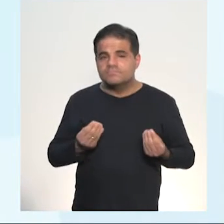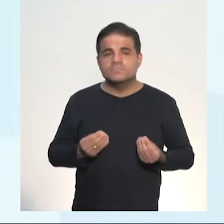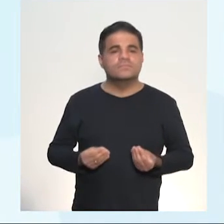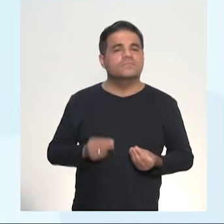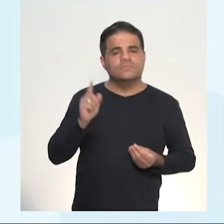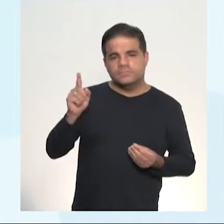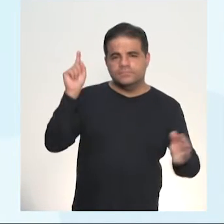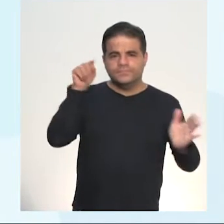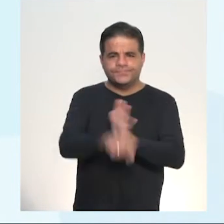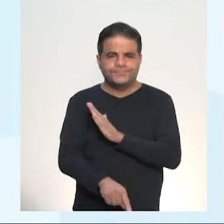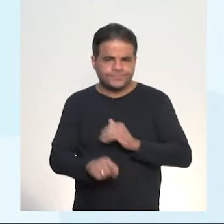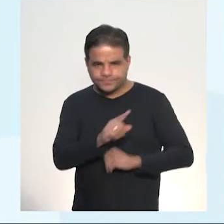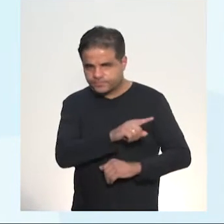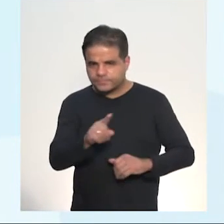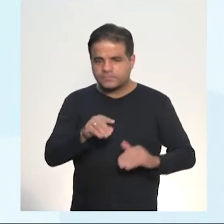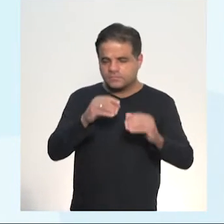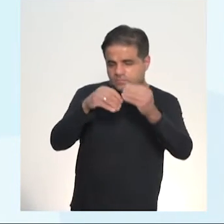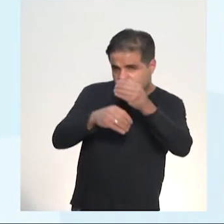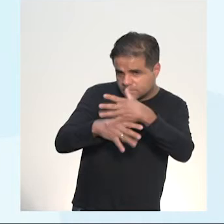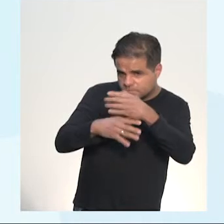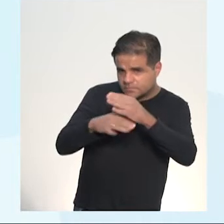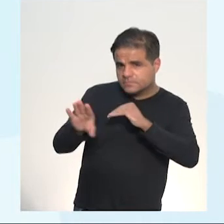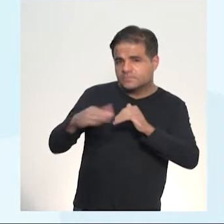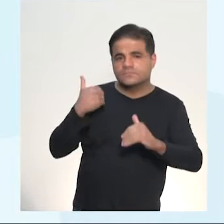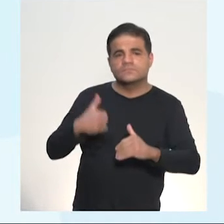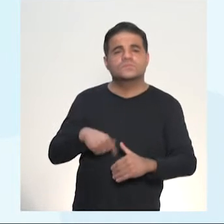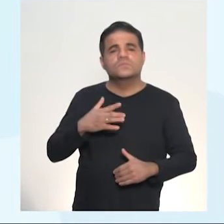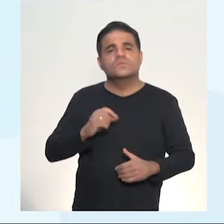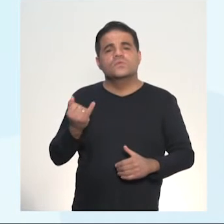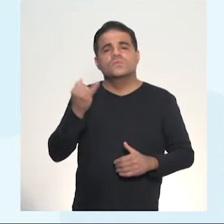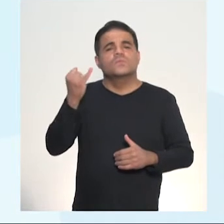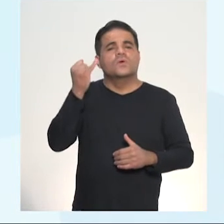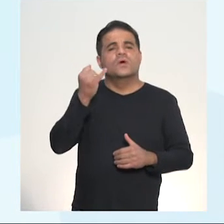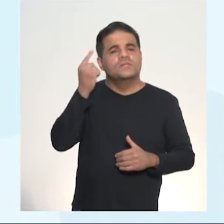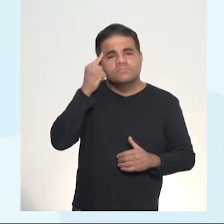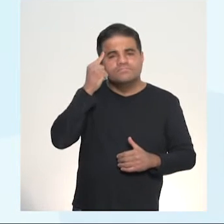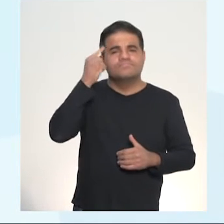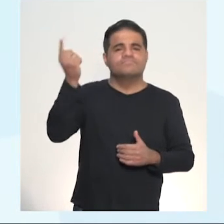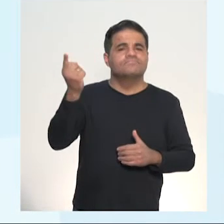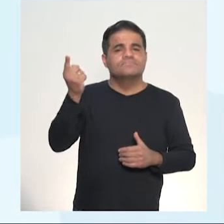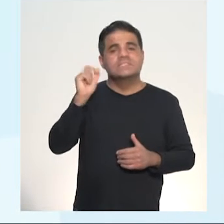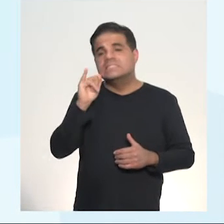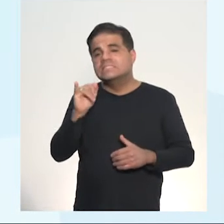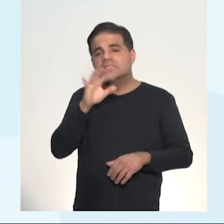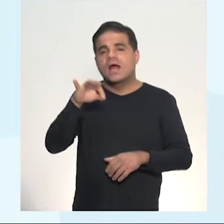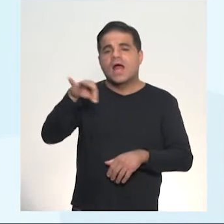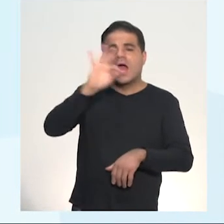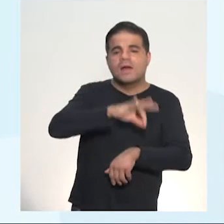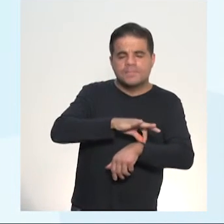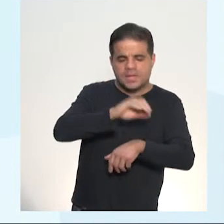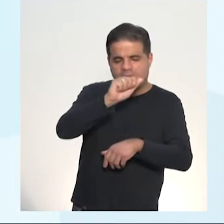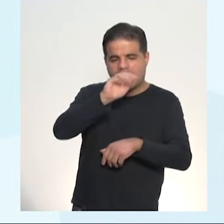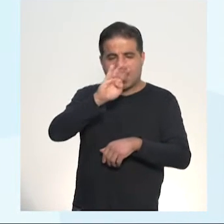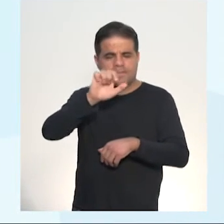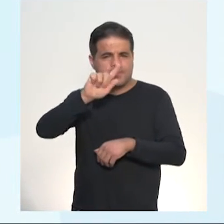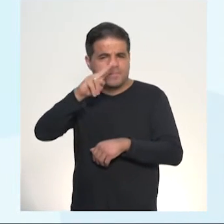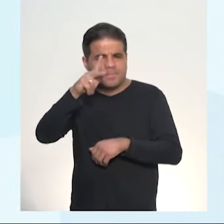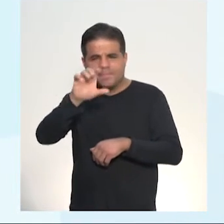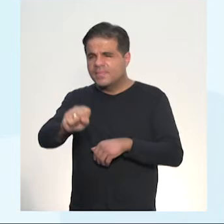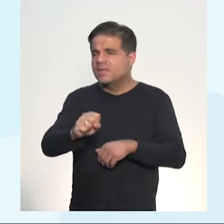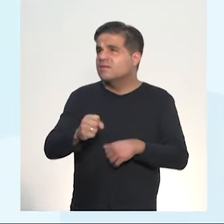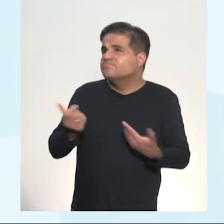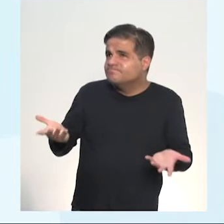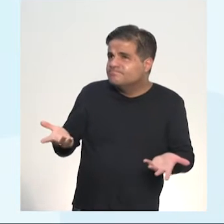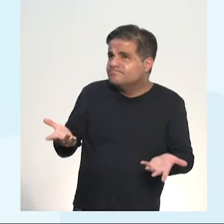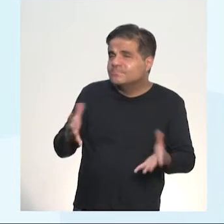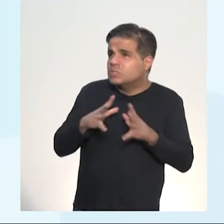pergunta que é para vocês mandam no chat para mim. O que me importa, ou o que nos importa se as abelhas estão sumindo? O que isso